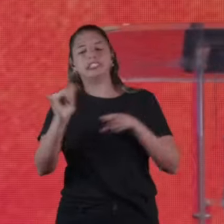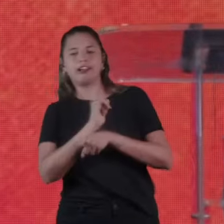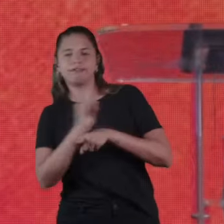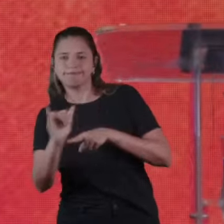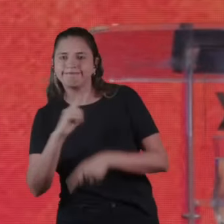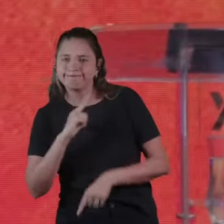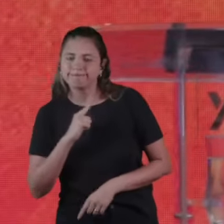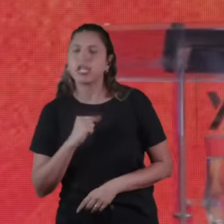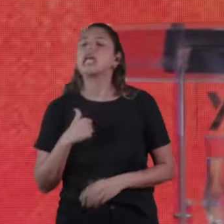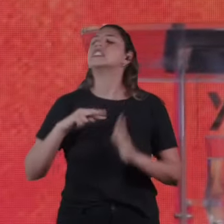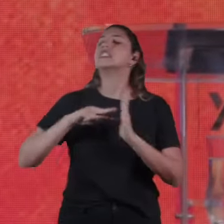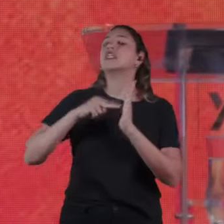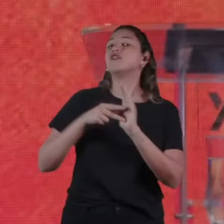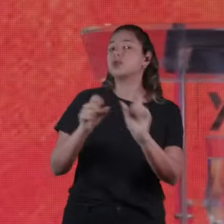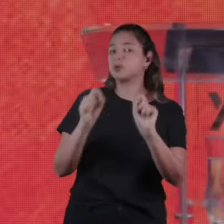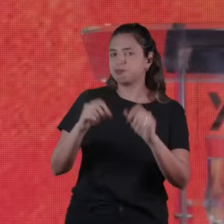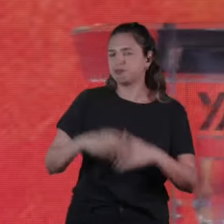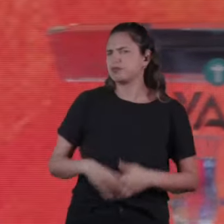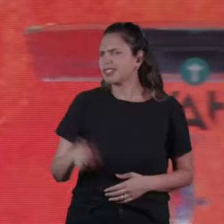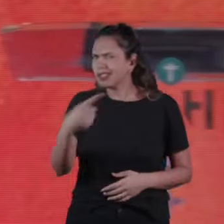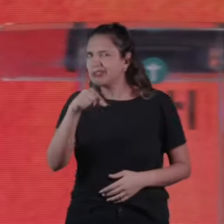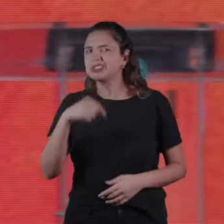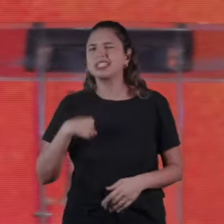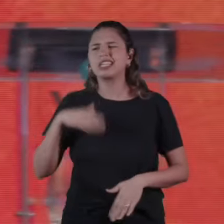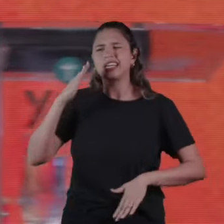por exemplo, se você está passando por uma provação,